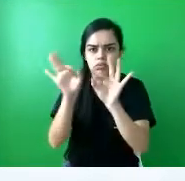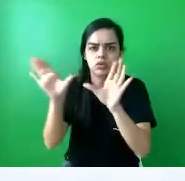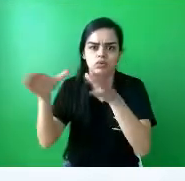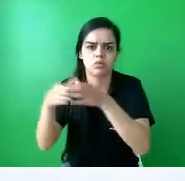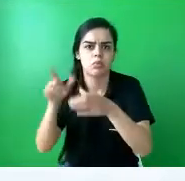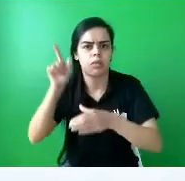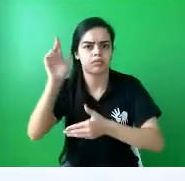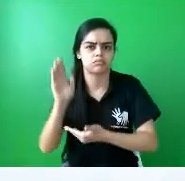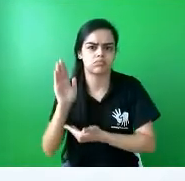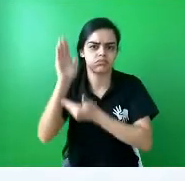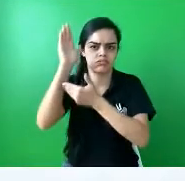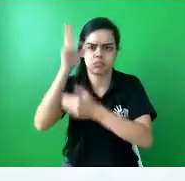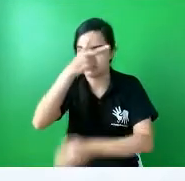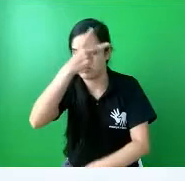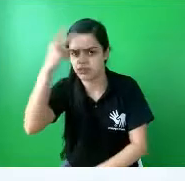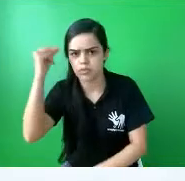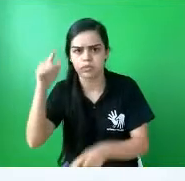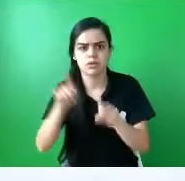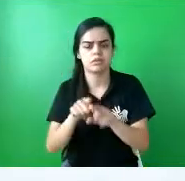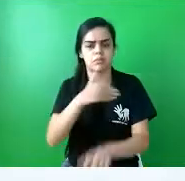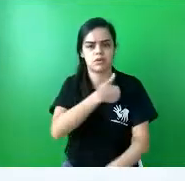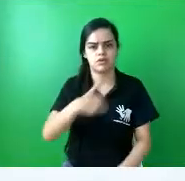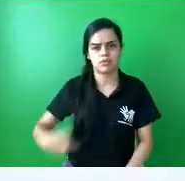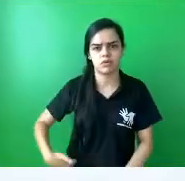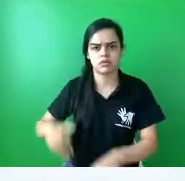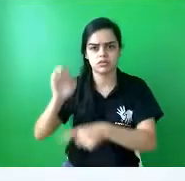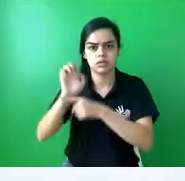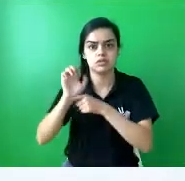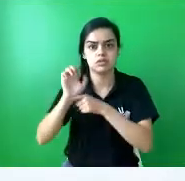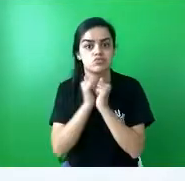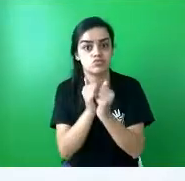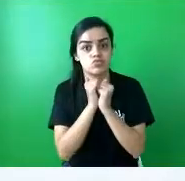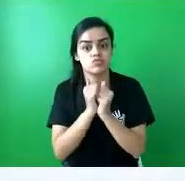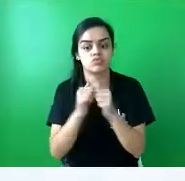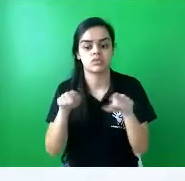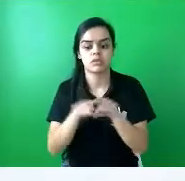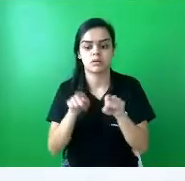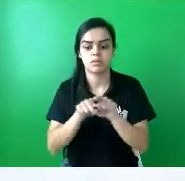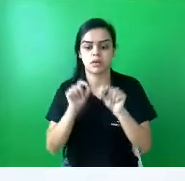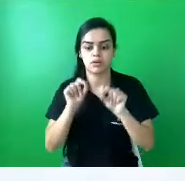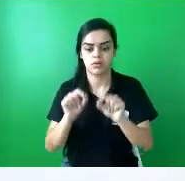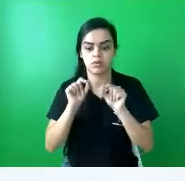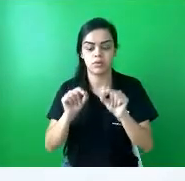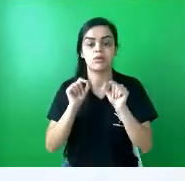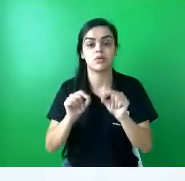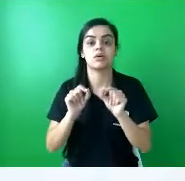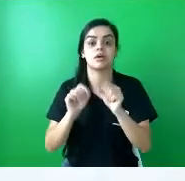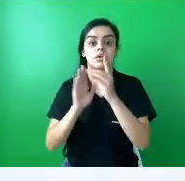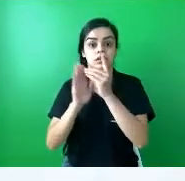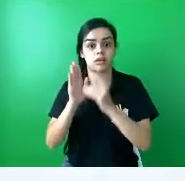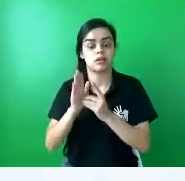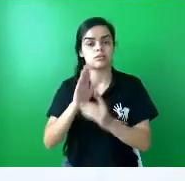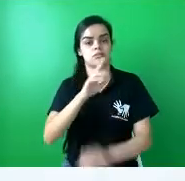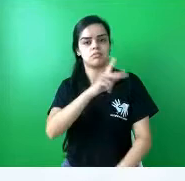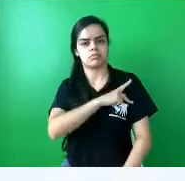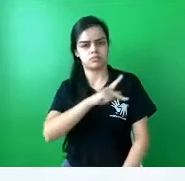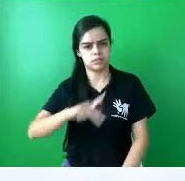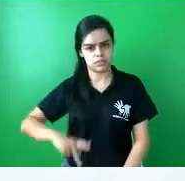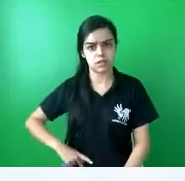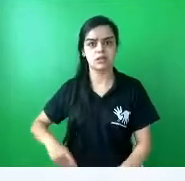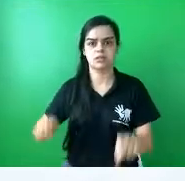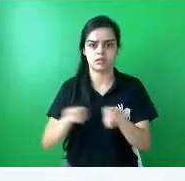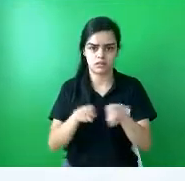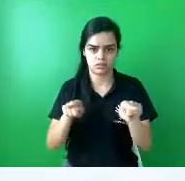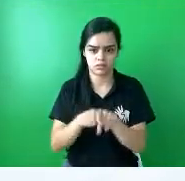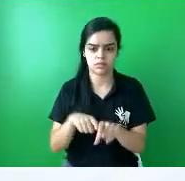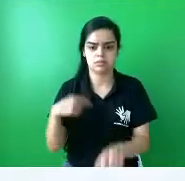câmaras municipais, prefeituras, o governo do estado, junto também os decretos feitos aí também pelo presidente da República,